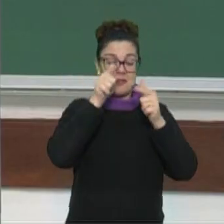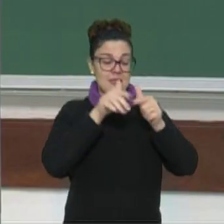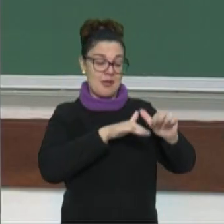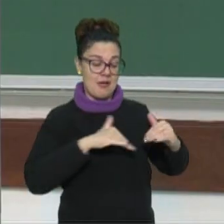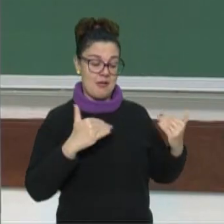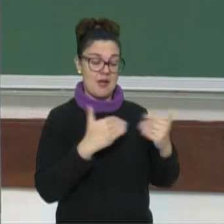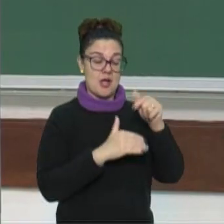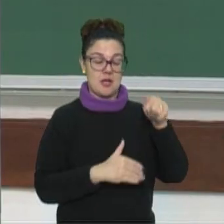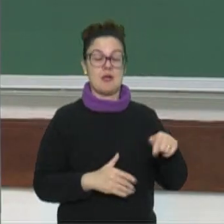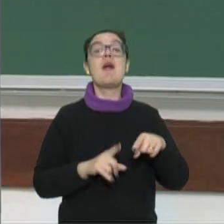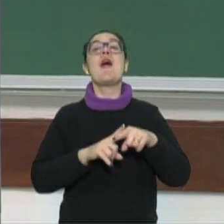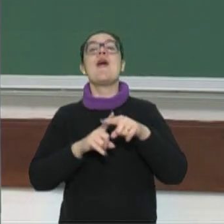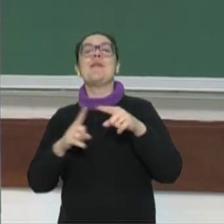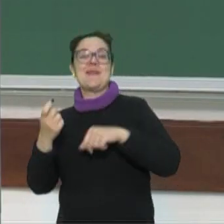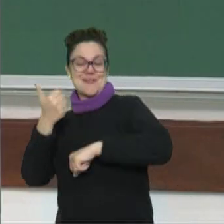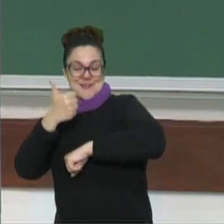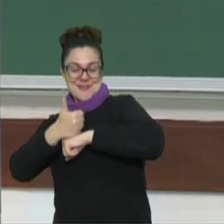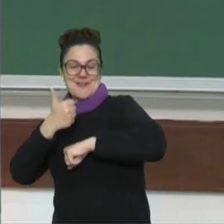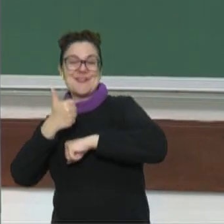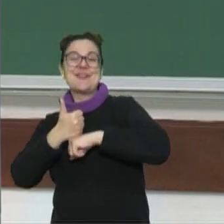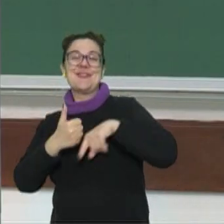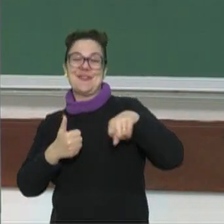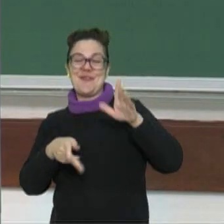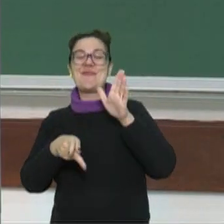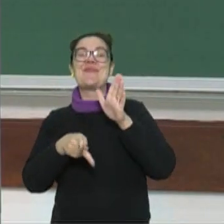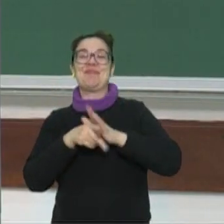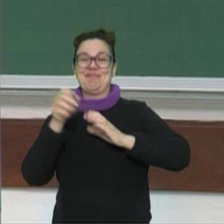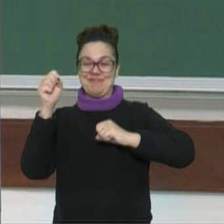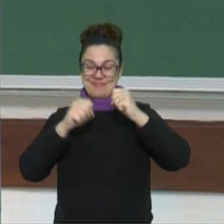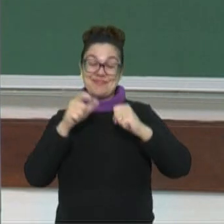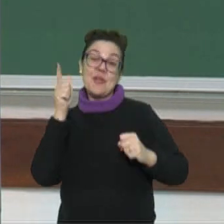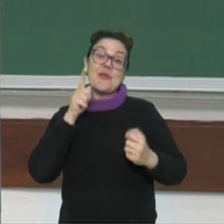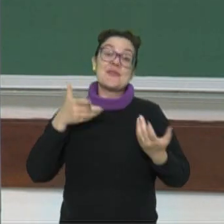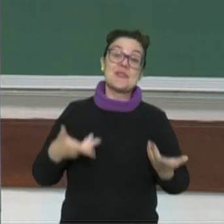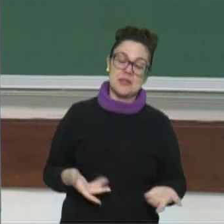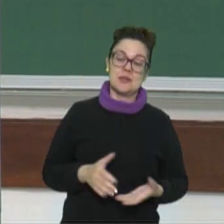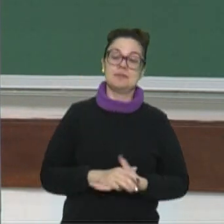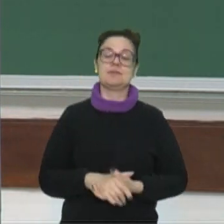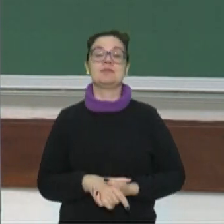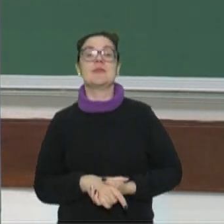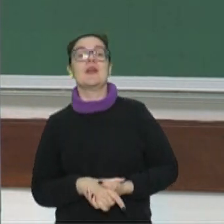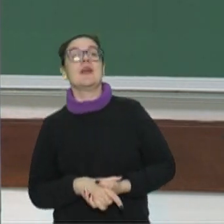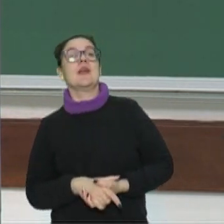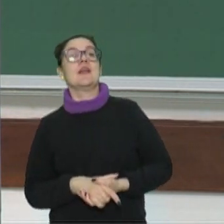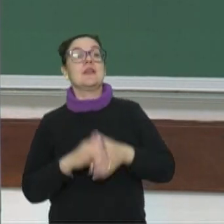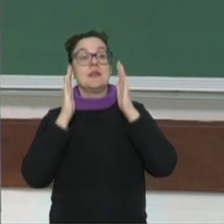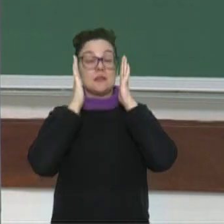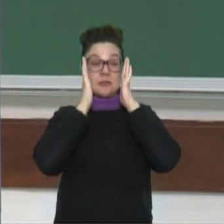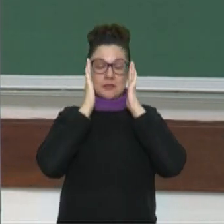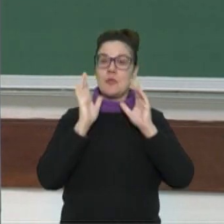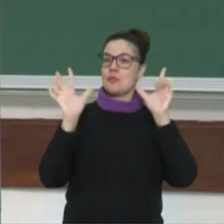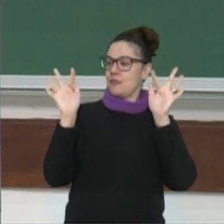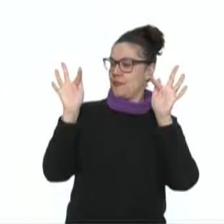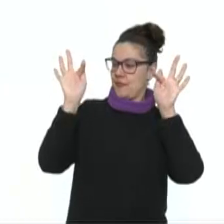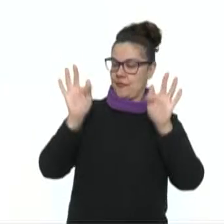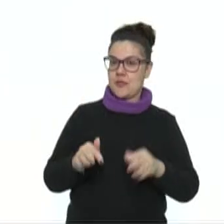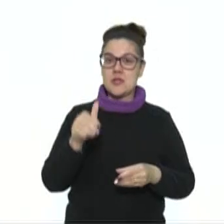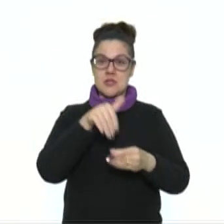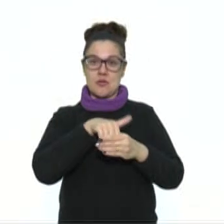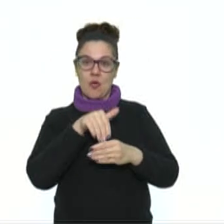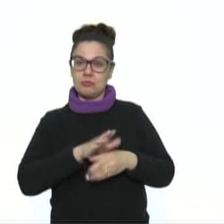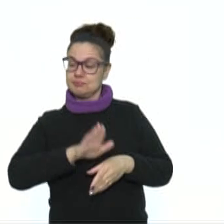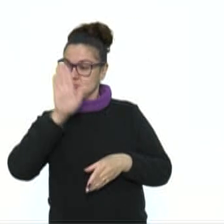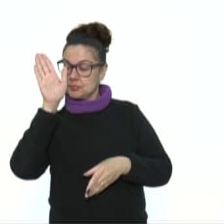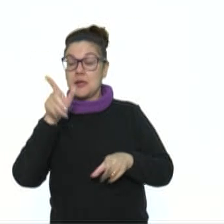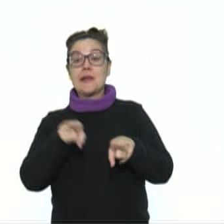Mas o dono da fábrica conseguia isso. Certo? A abolição do voto censitário, como eu já falei para vocês, pagamento